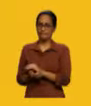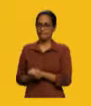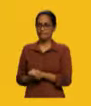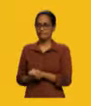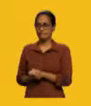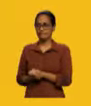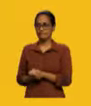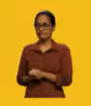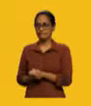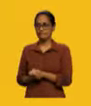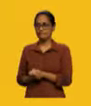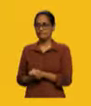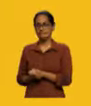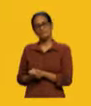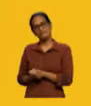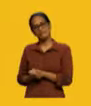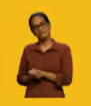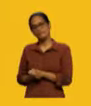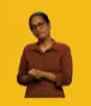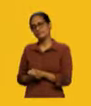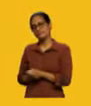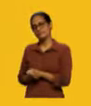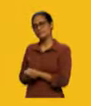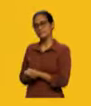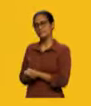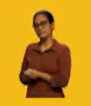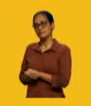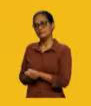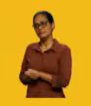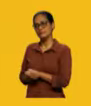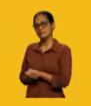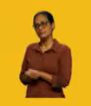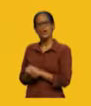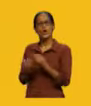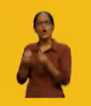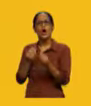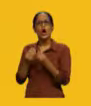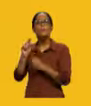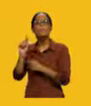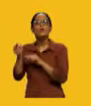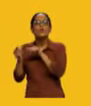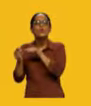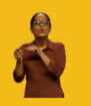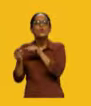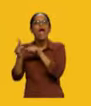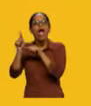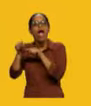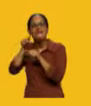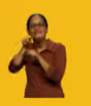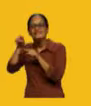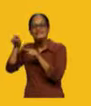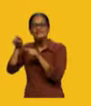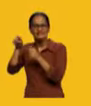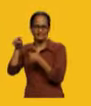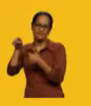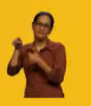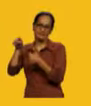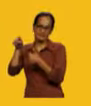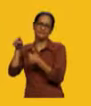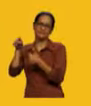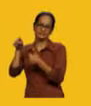Continua sendo meus 990 mil, né? 1000, como é que eu represento 1000? Com um traço